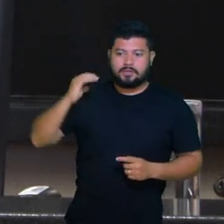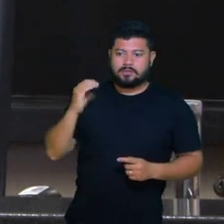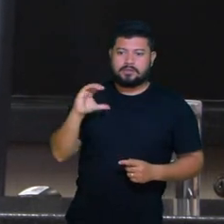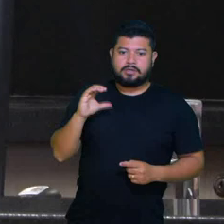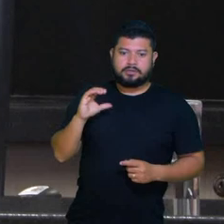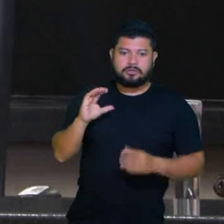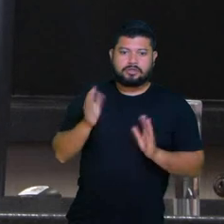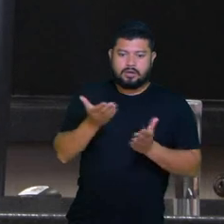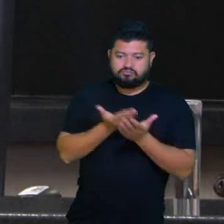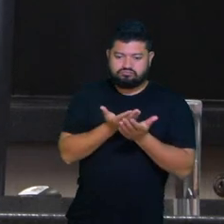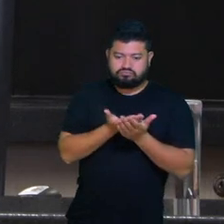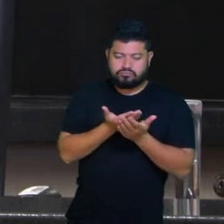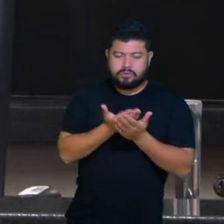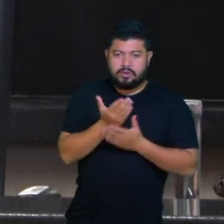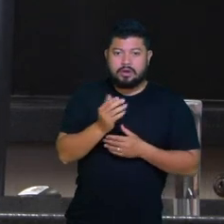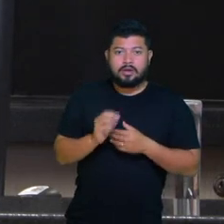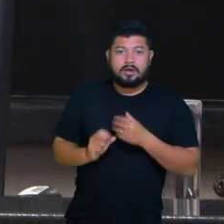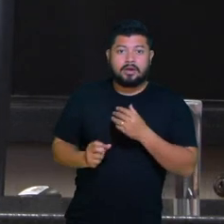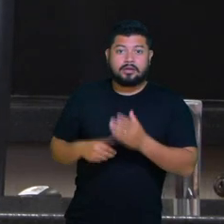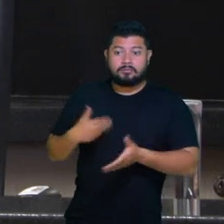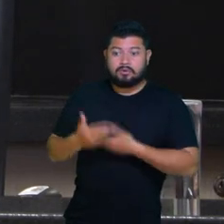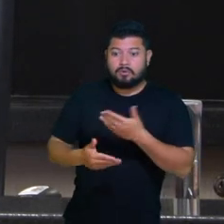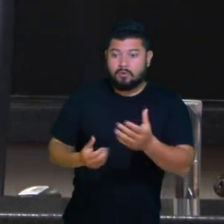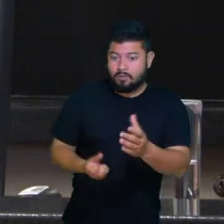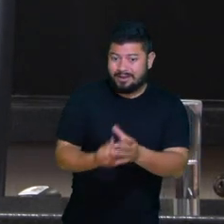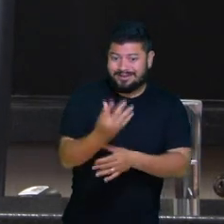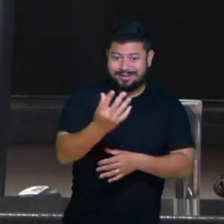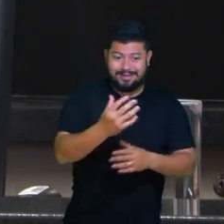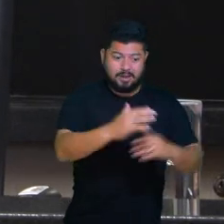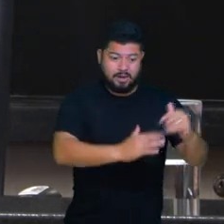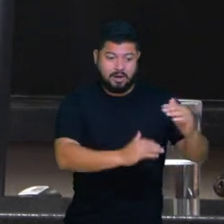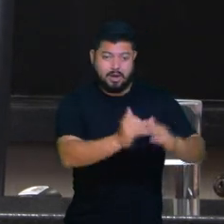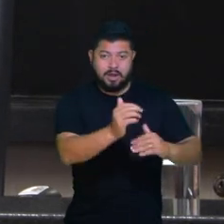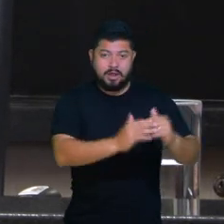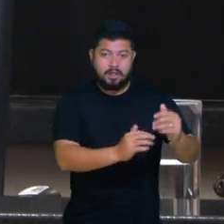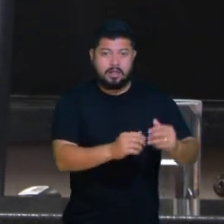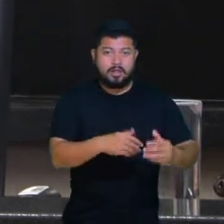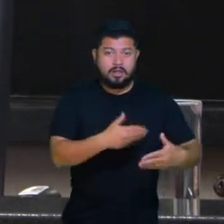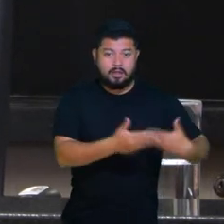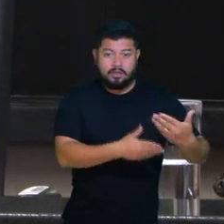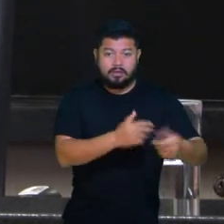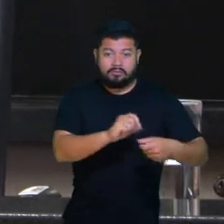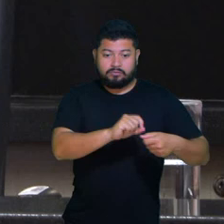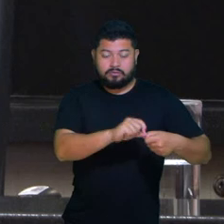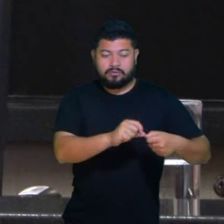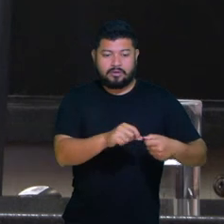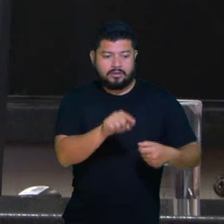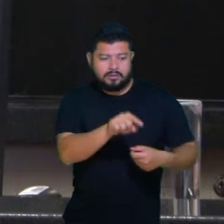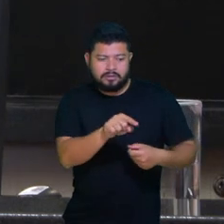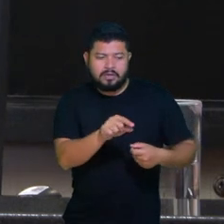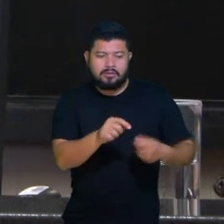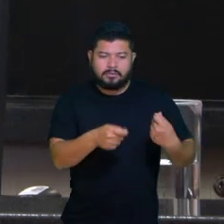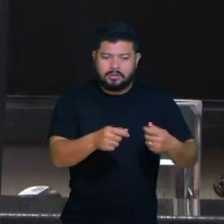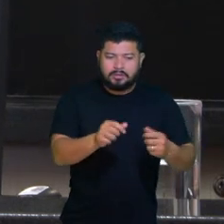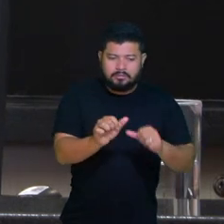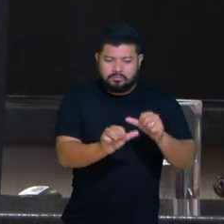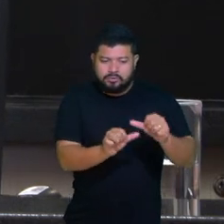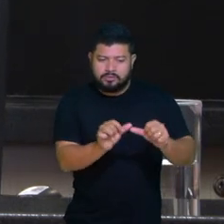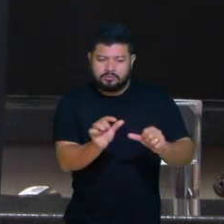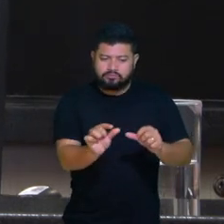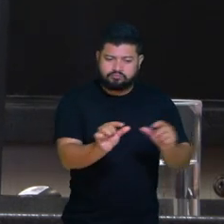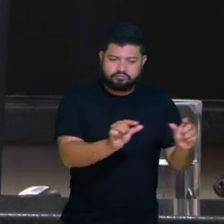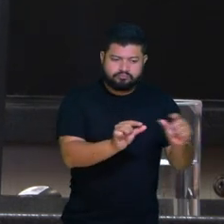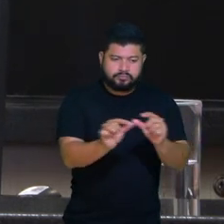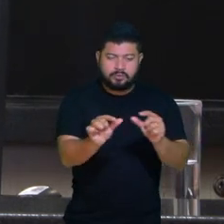né desenvolve a ação tá reflete aquela ação e vai aprimorando de uma forma dialética